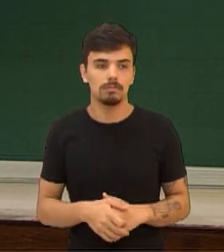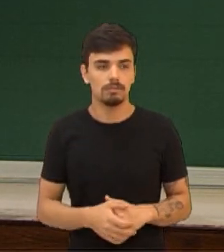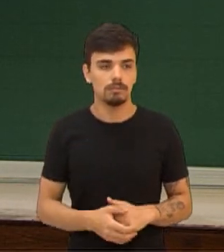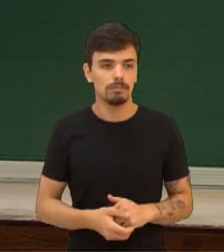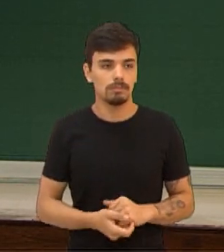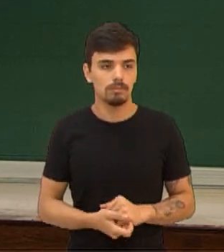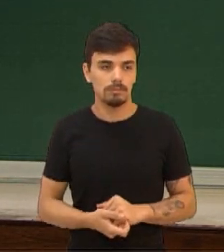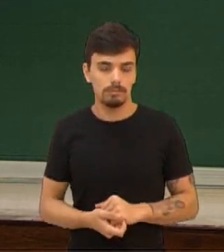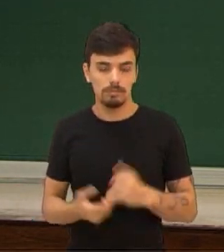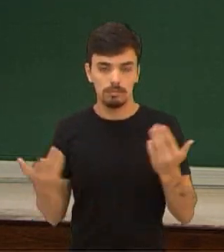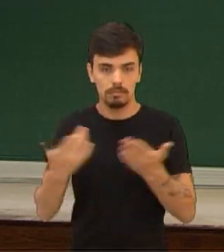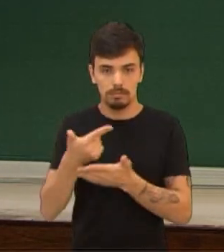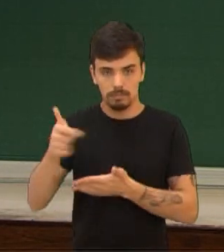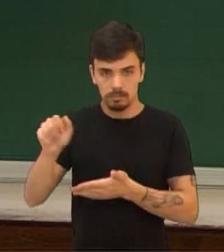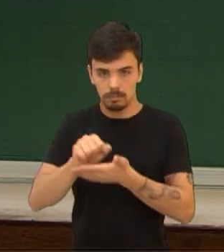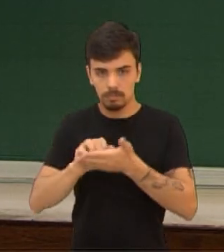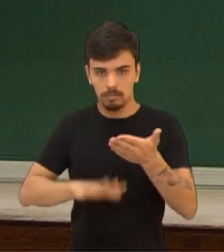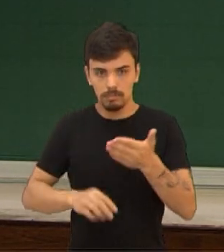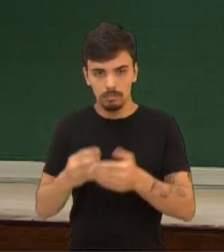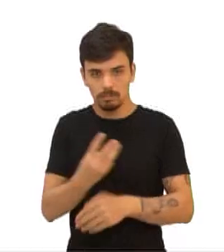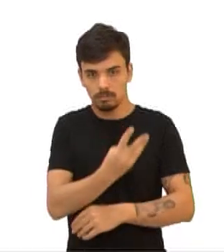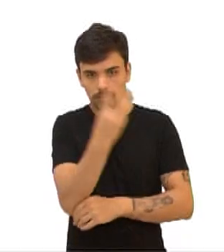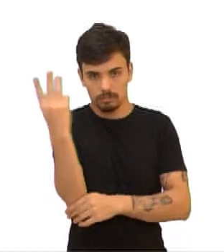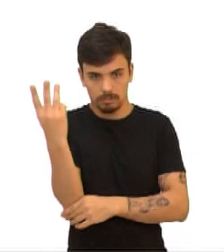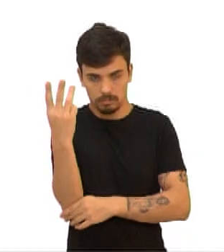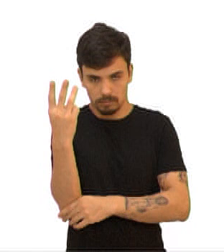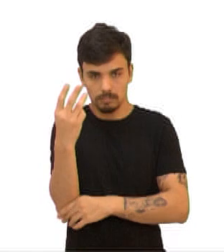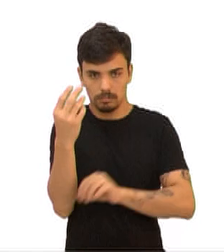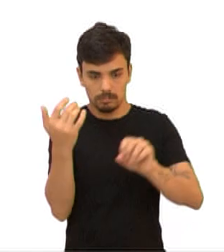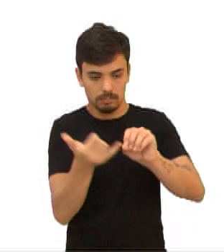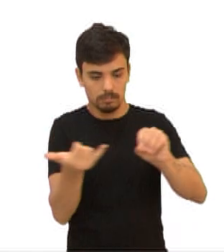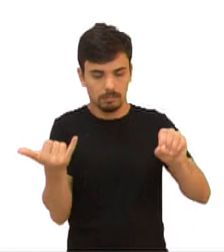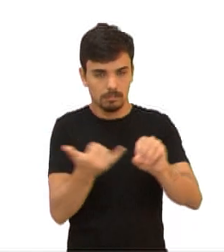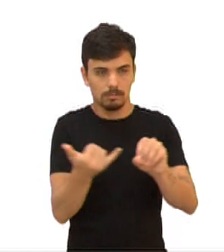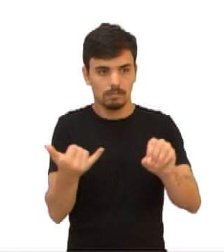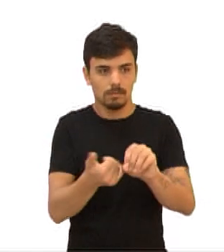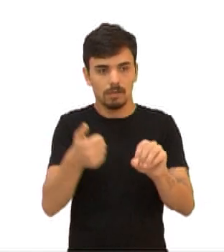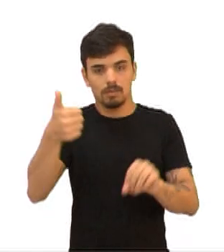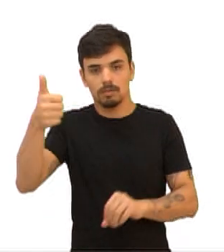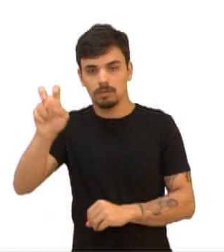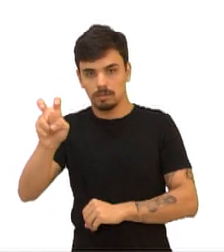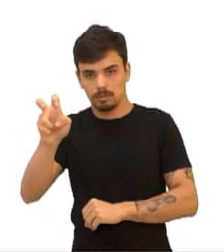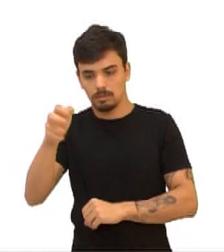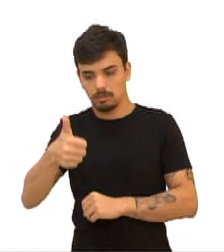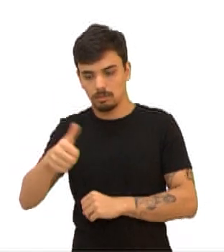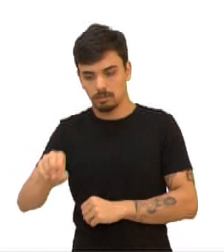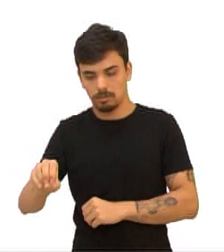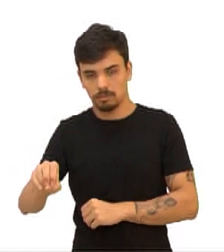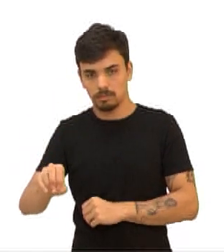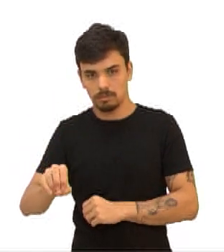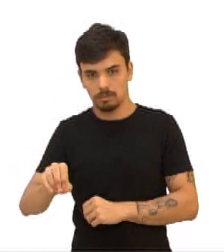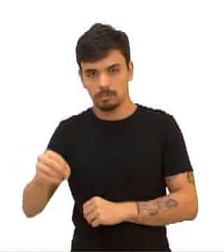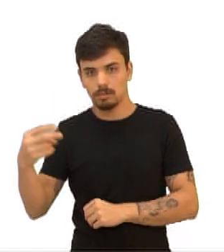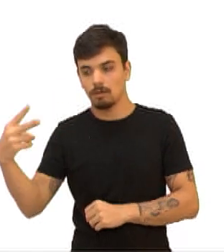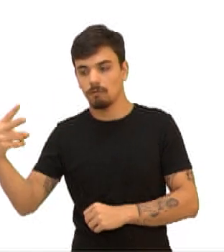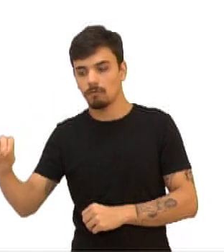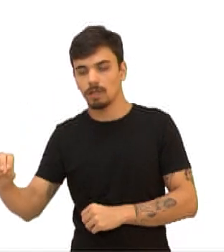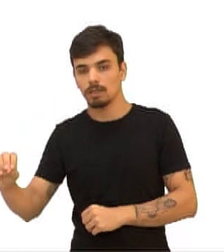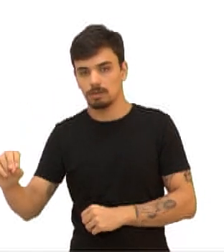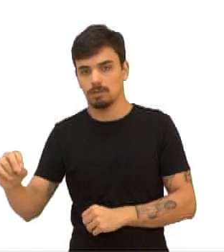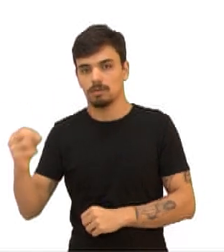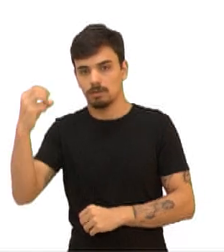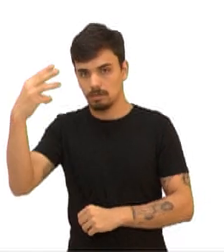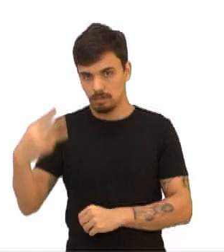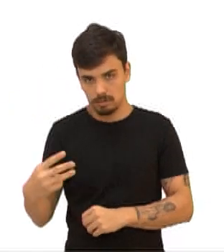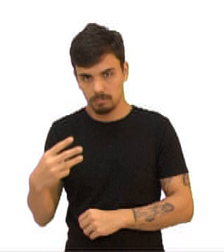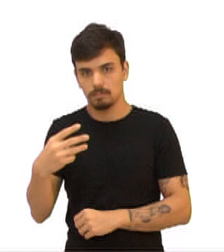Bom, próximo exercício. 3 capacitores, um de 15 microfarad, outro de 10 e outro de 20.